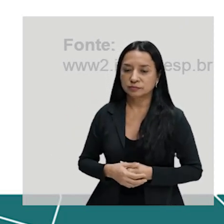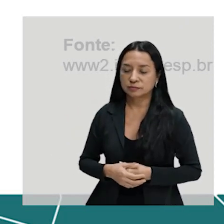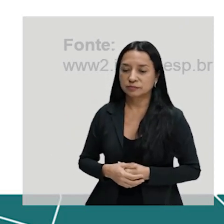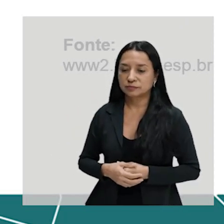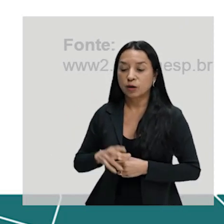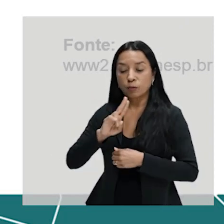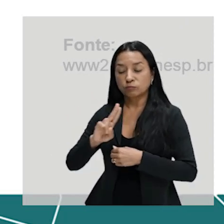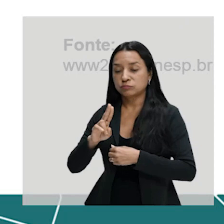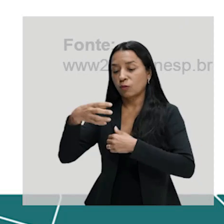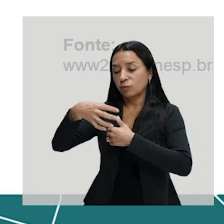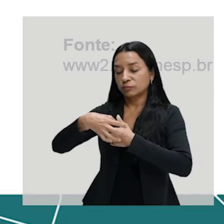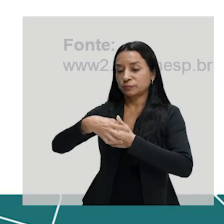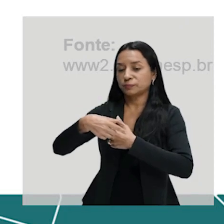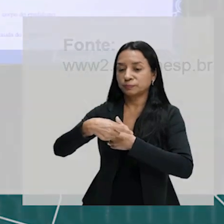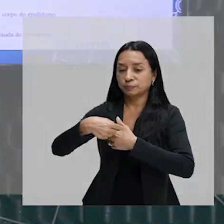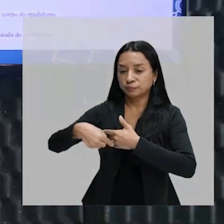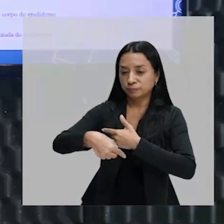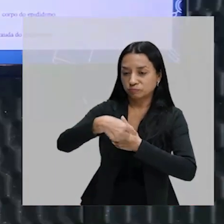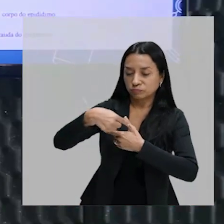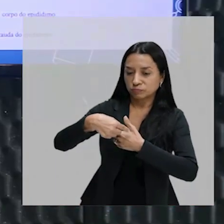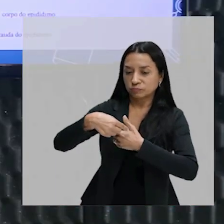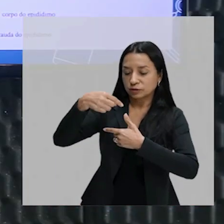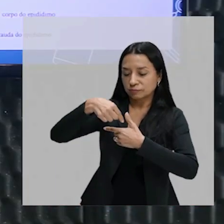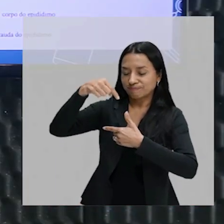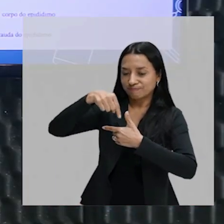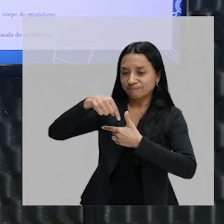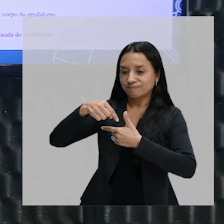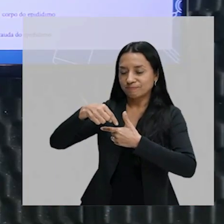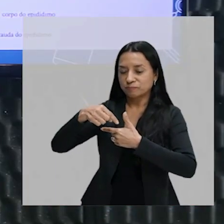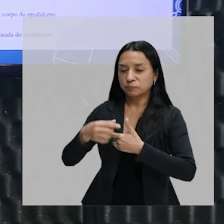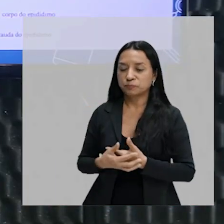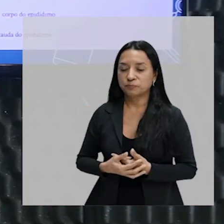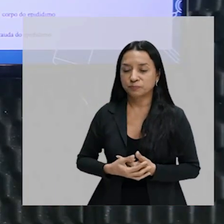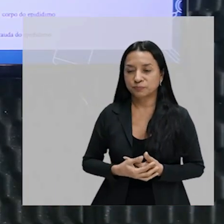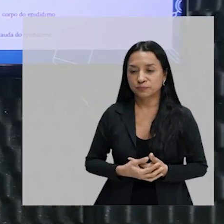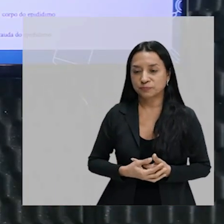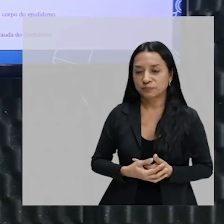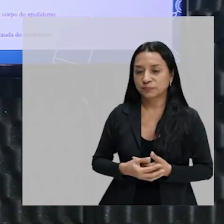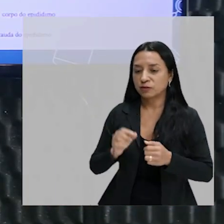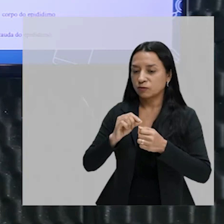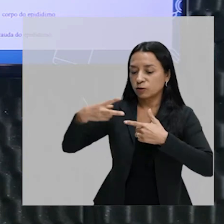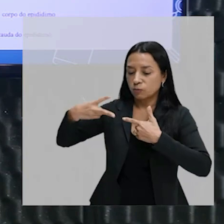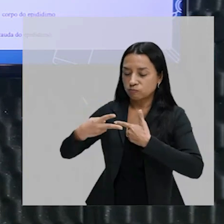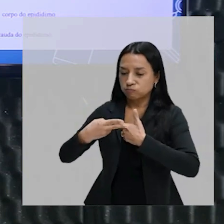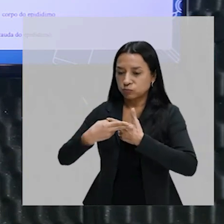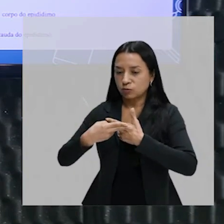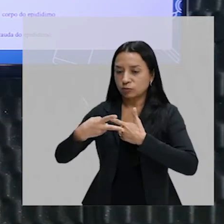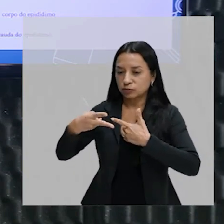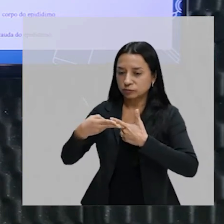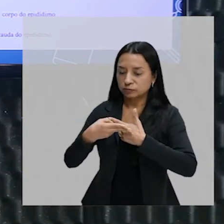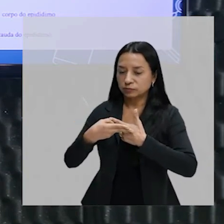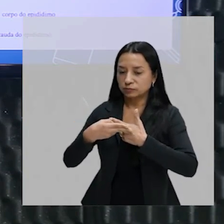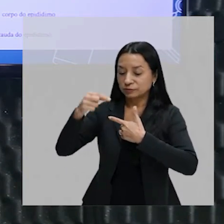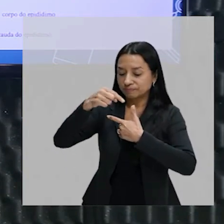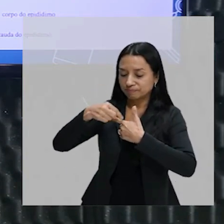de tecido e dentro do testículo como eu já mencionei anteriormente para vocês você faz um corte do testículo